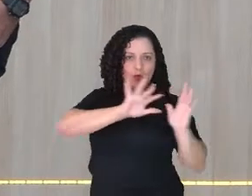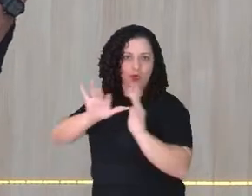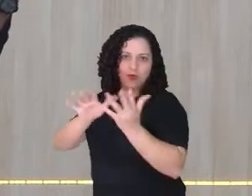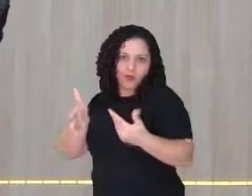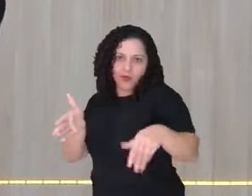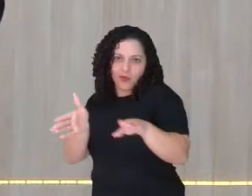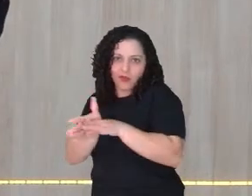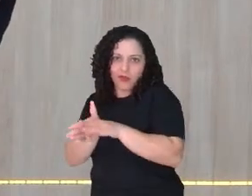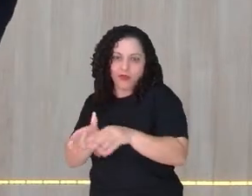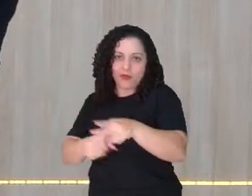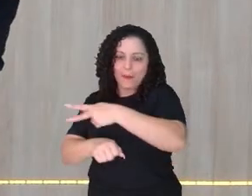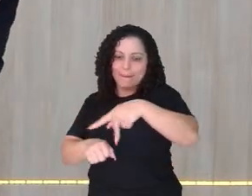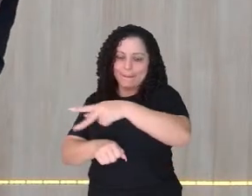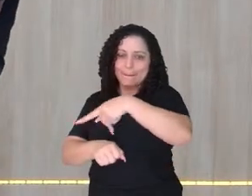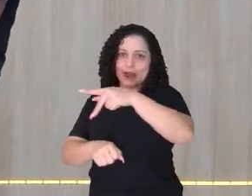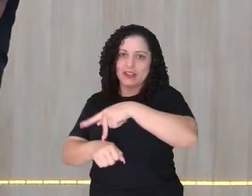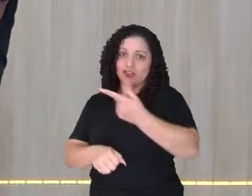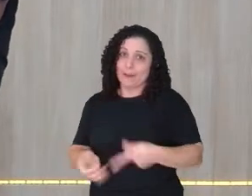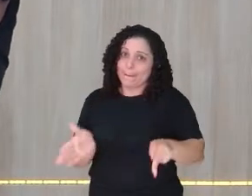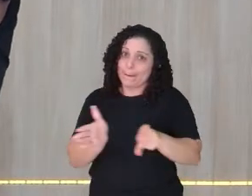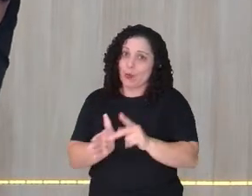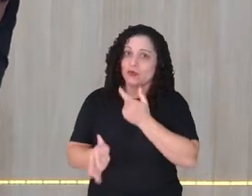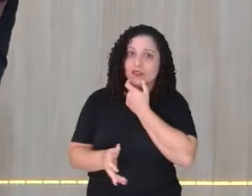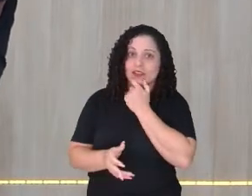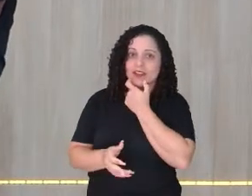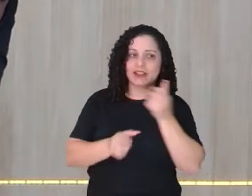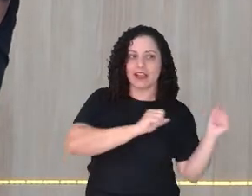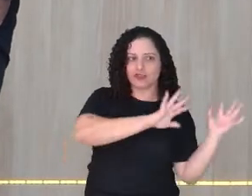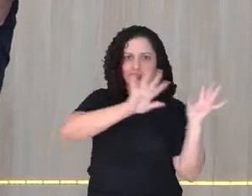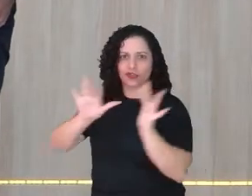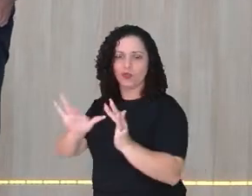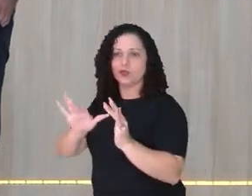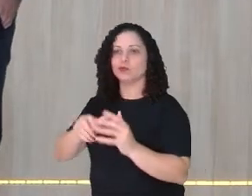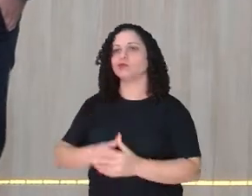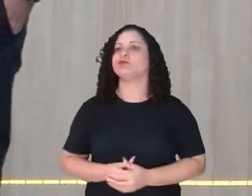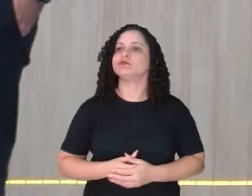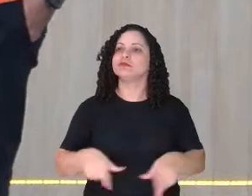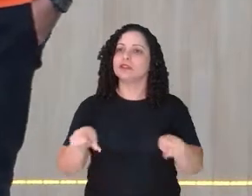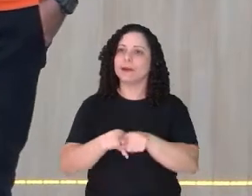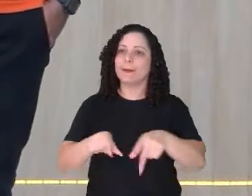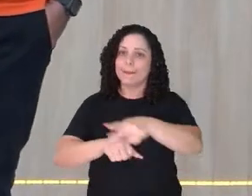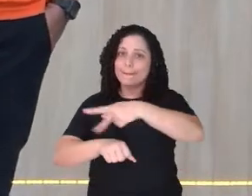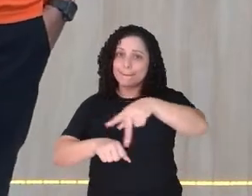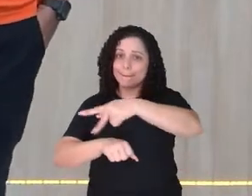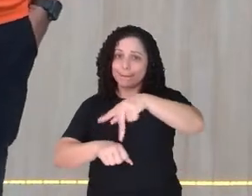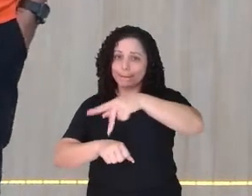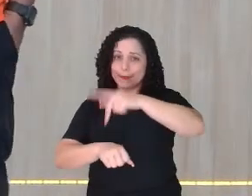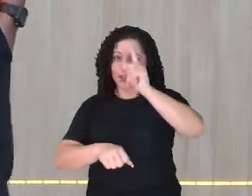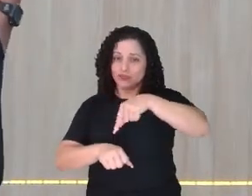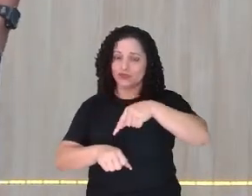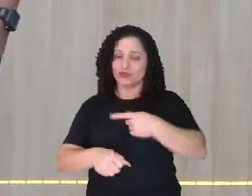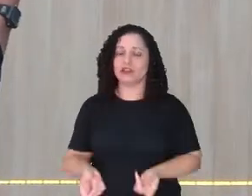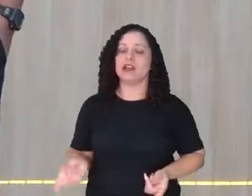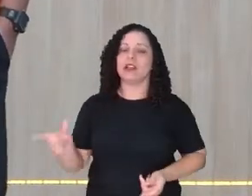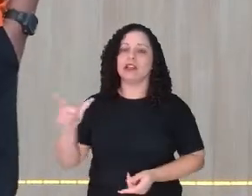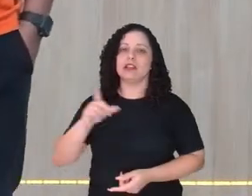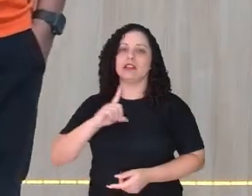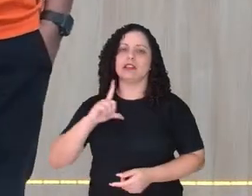uma ocupação, né, inglesa para a exploração. A Austrália também tem uma fauna muito